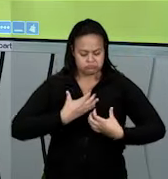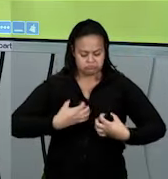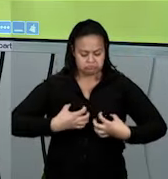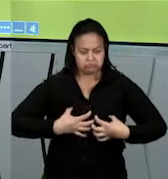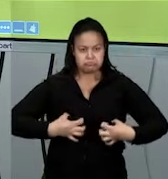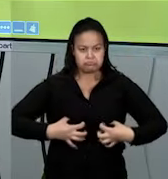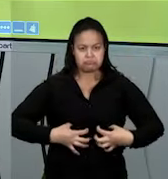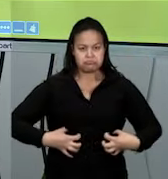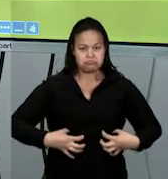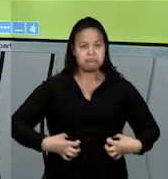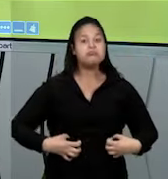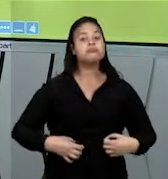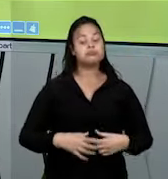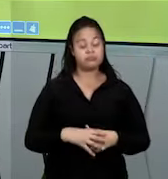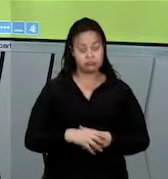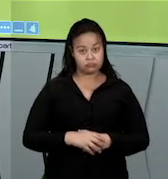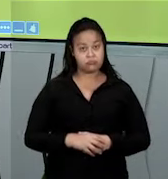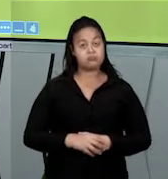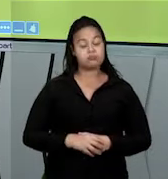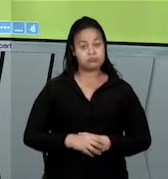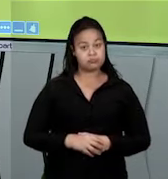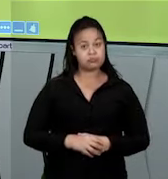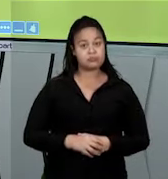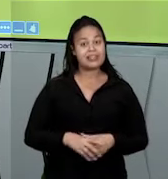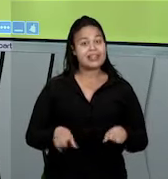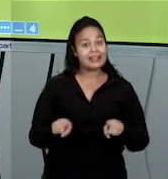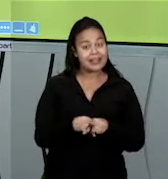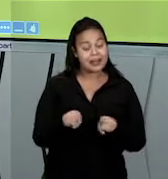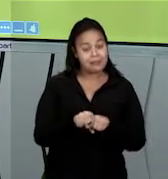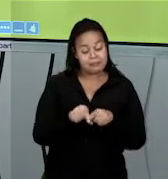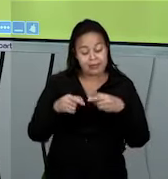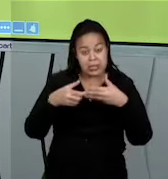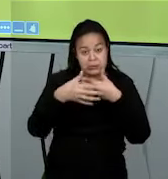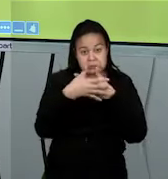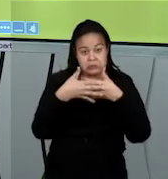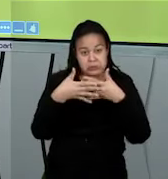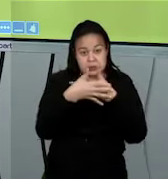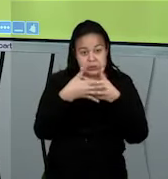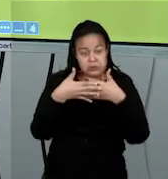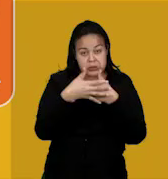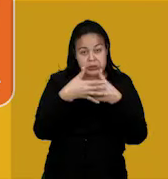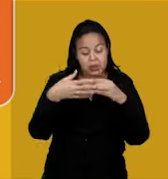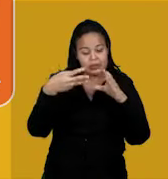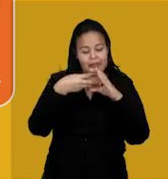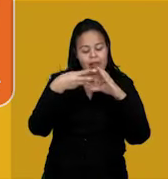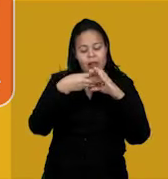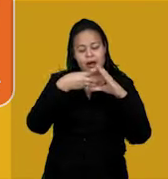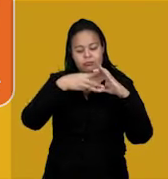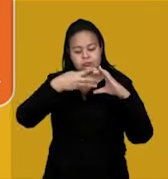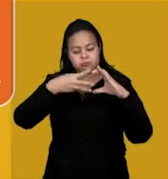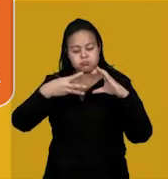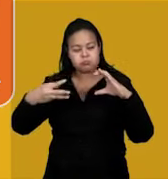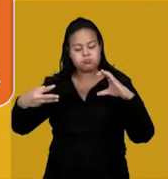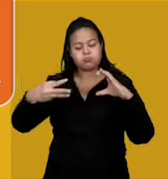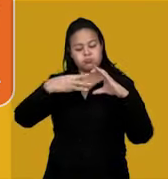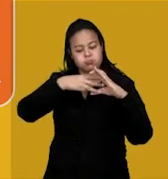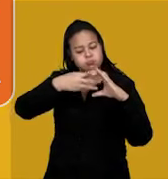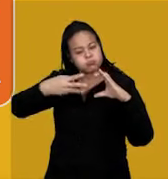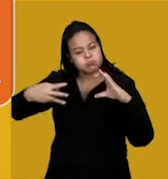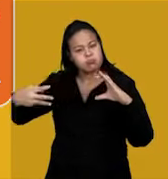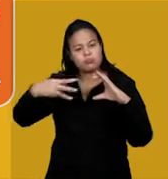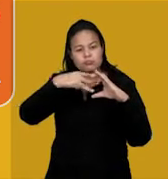Bom, esse tecido também possui células longas e a presença de estrias